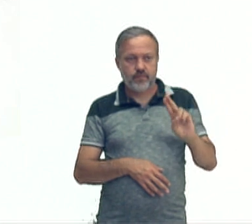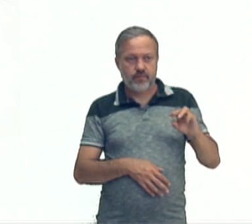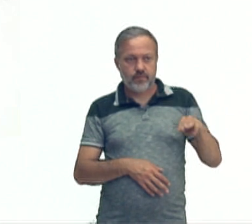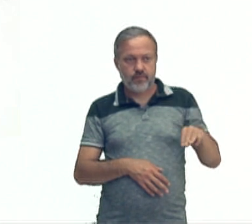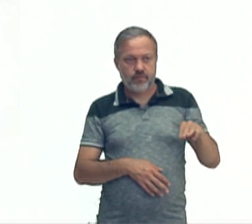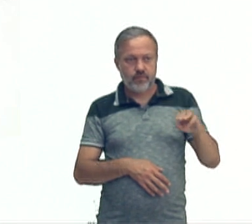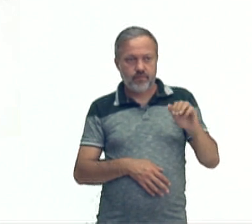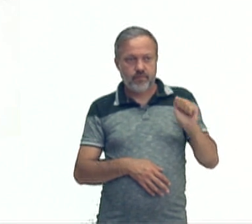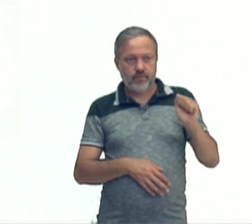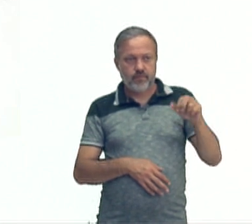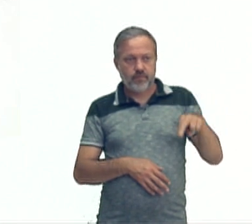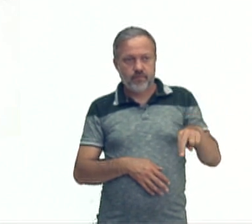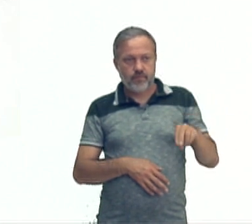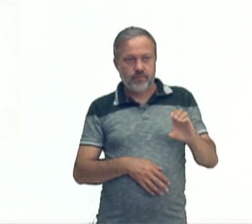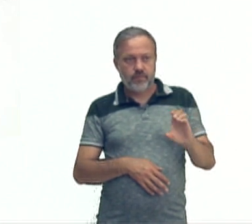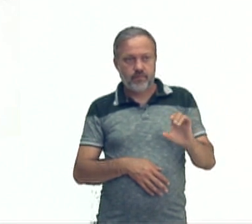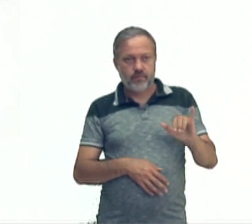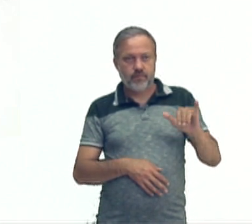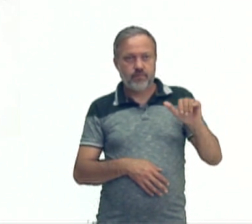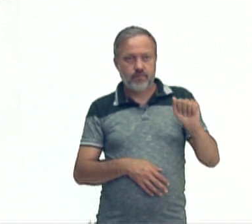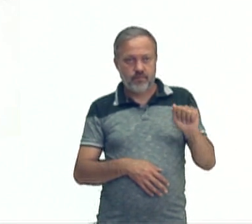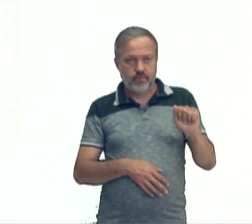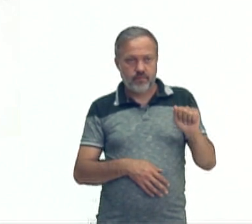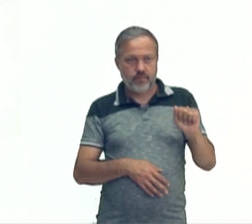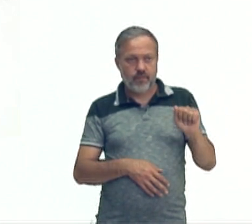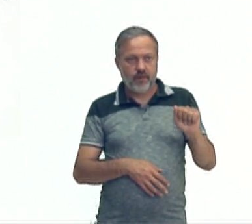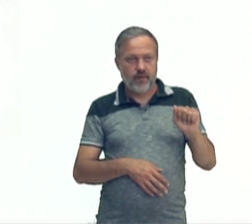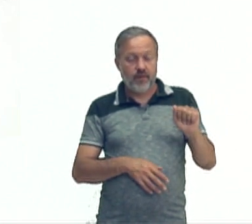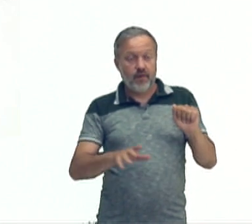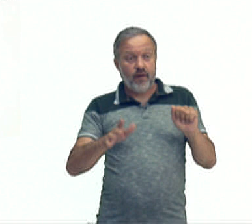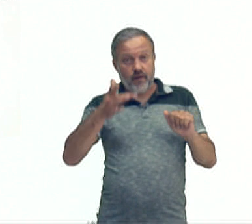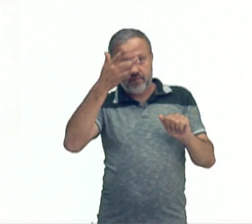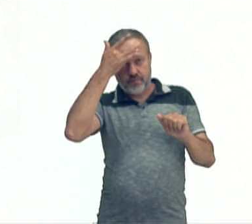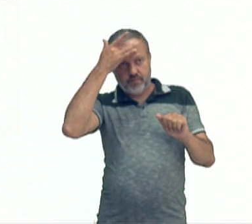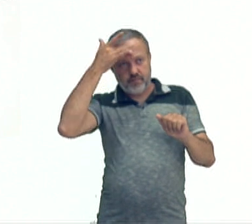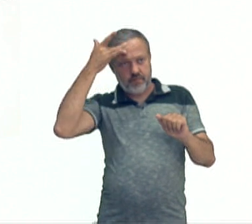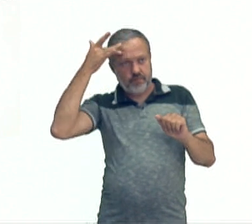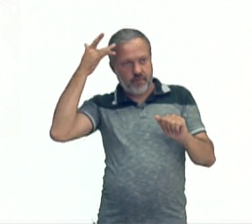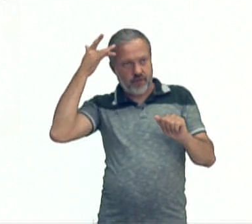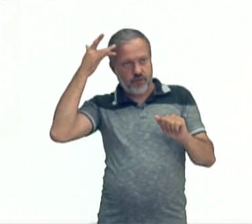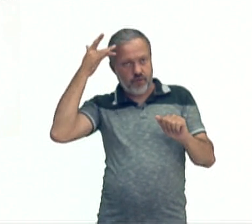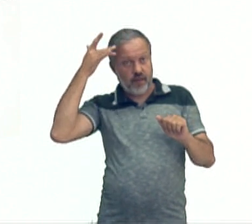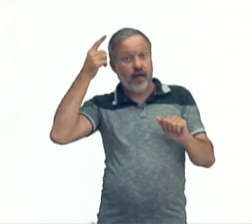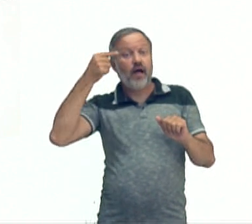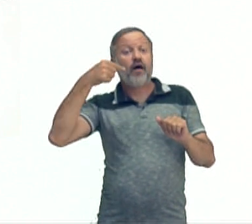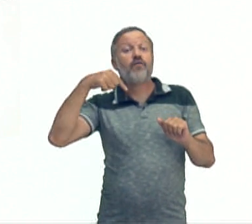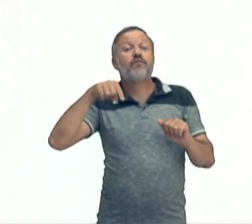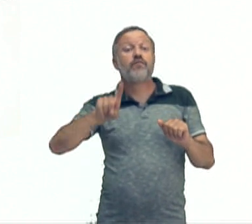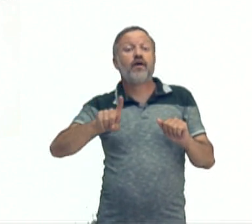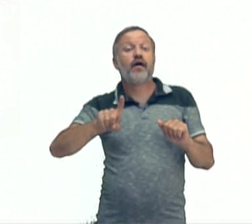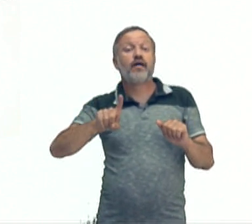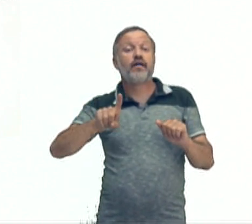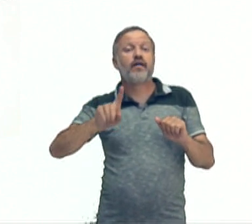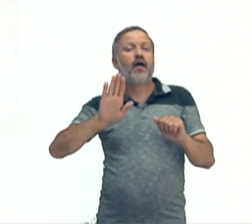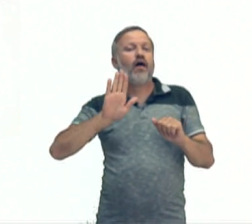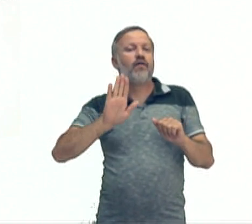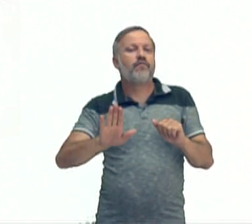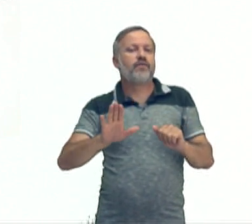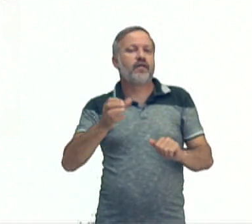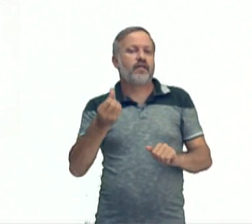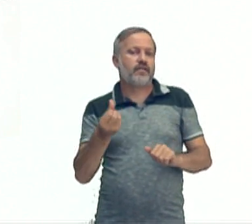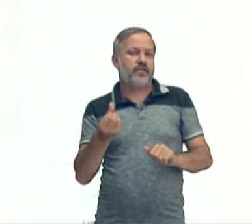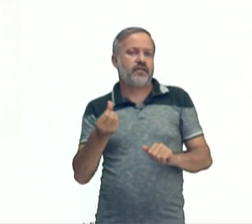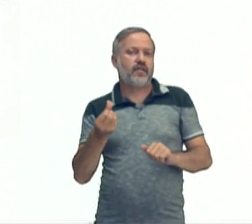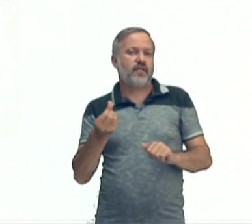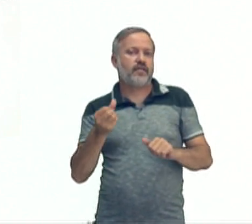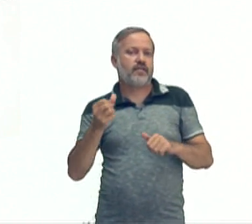tem um detalhe aqui. A pessoa sai, se desloca, mas fica um bom tempo. Vai ficar lá 6 meses, trabalhando